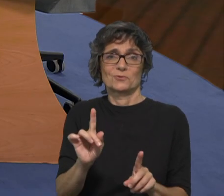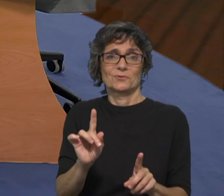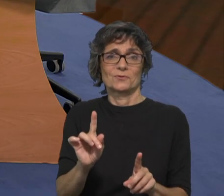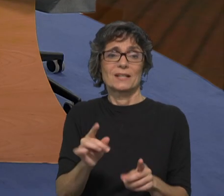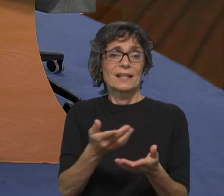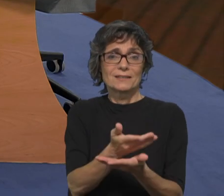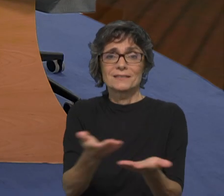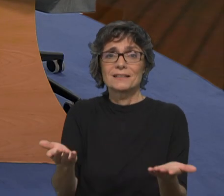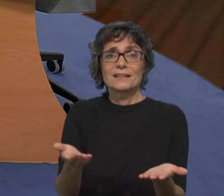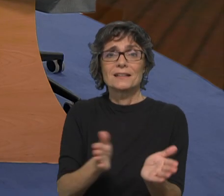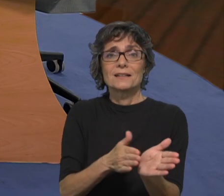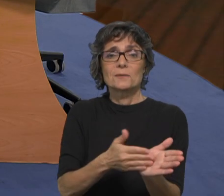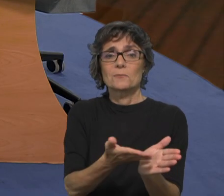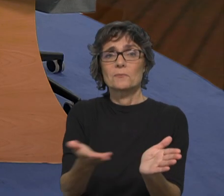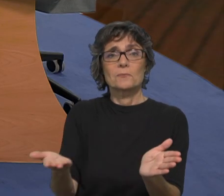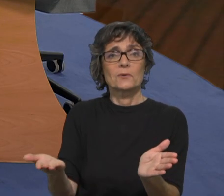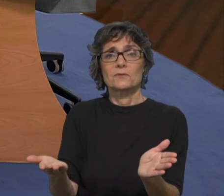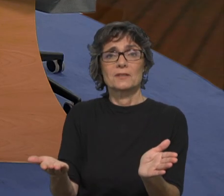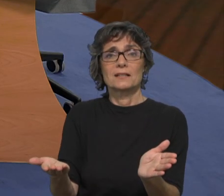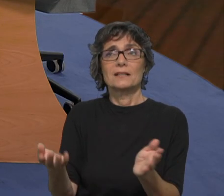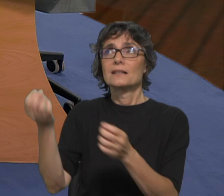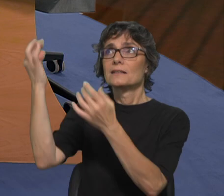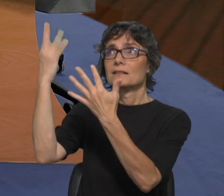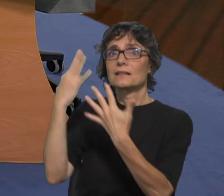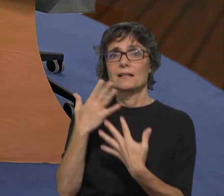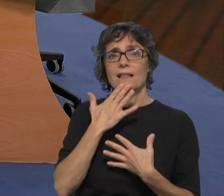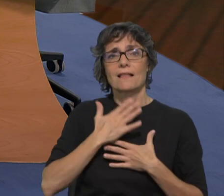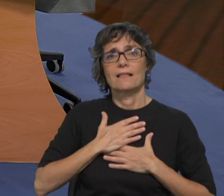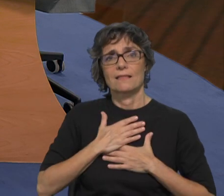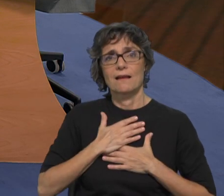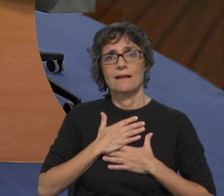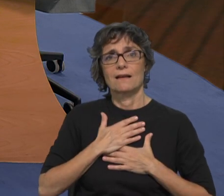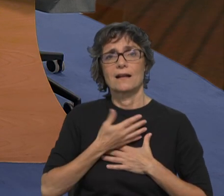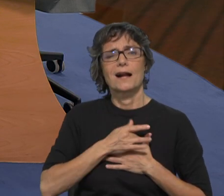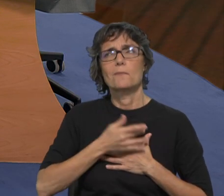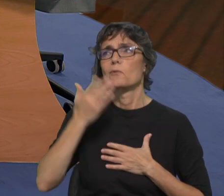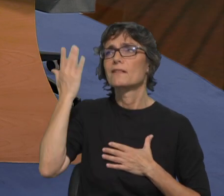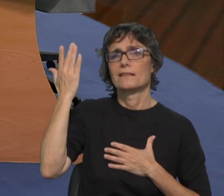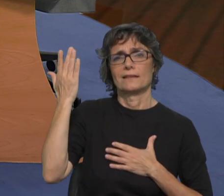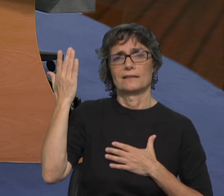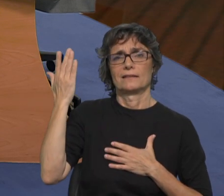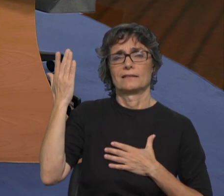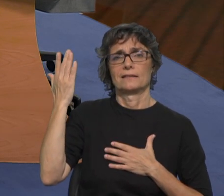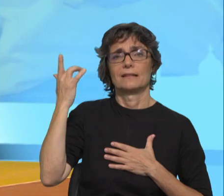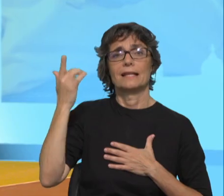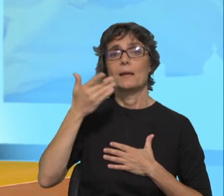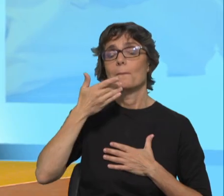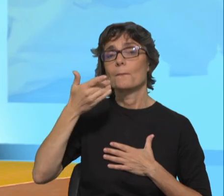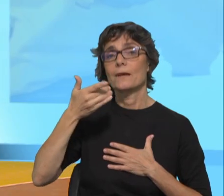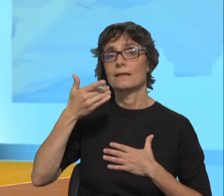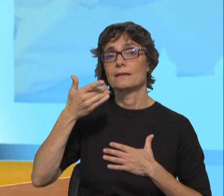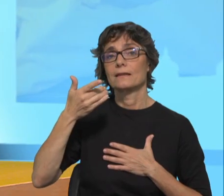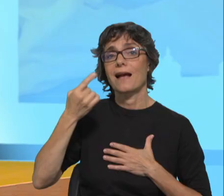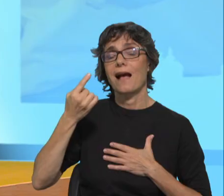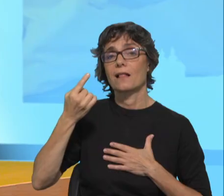é uma pura dádiva de Deus, do amor imenso que Ele tem, sem ter necessidade nenhuma